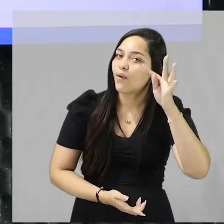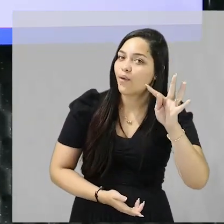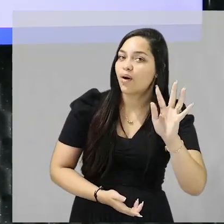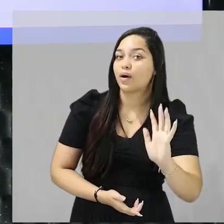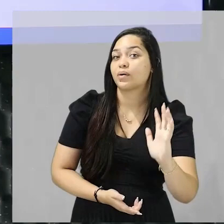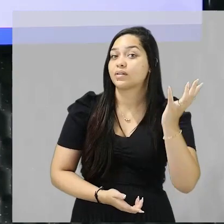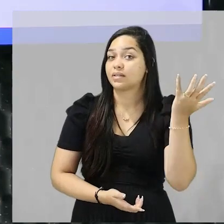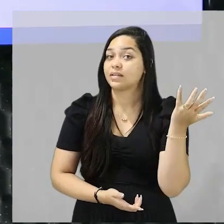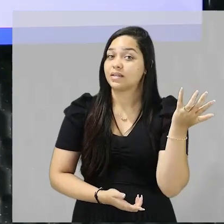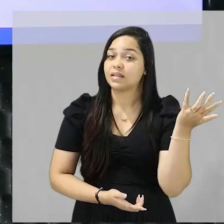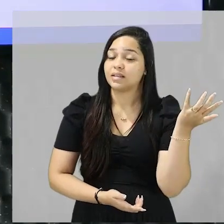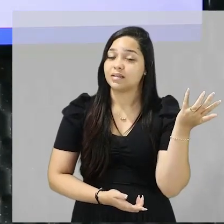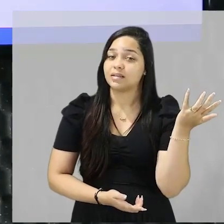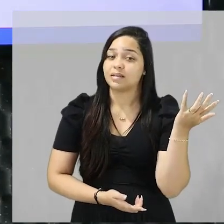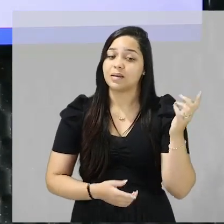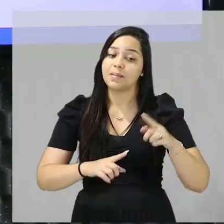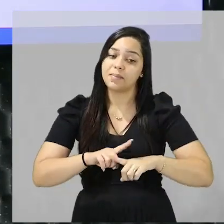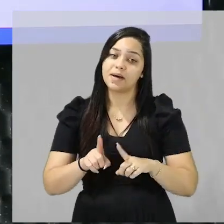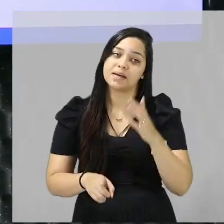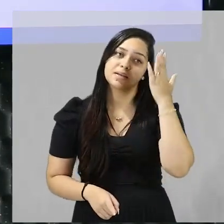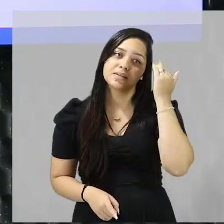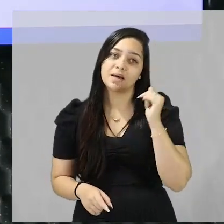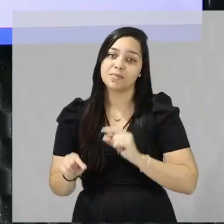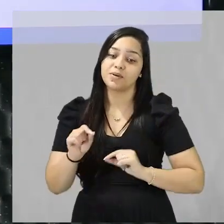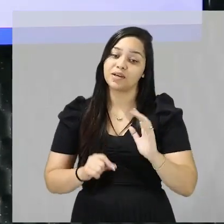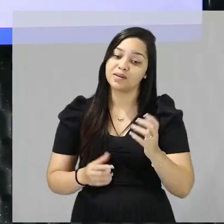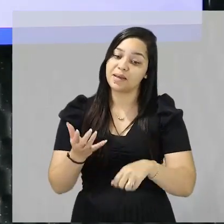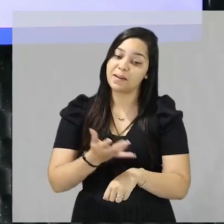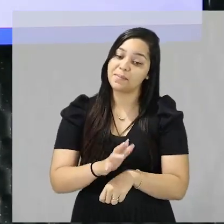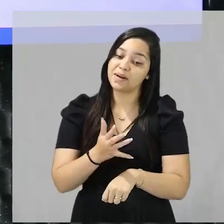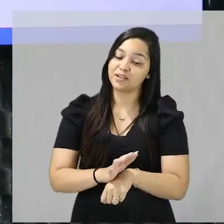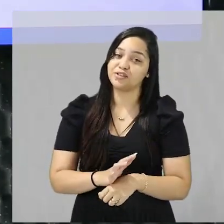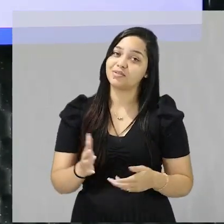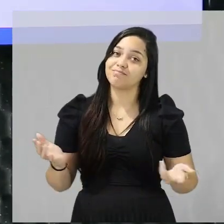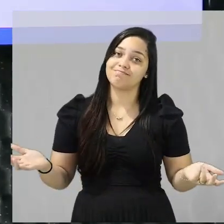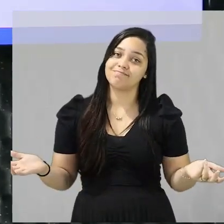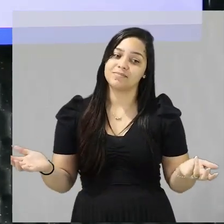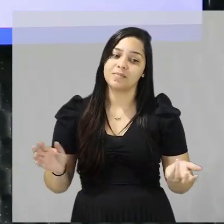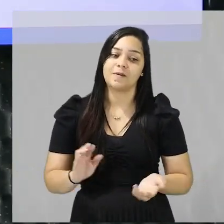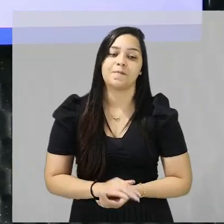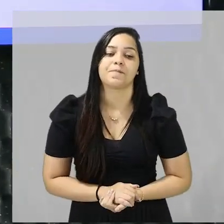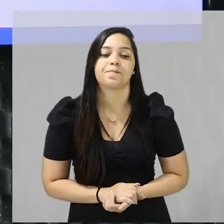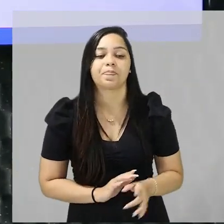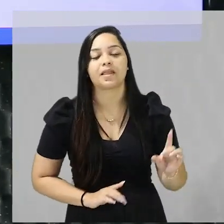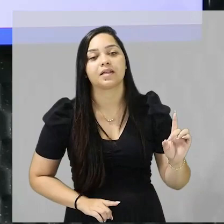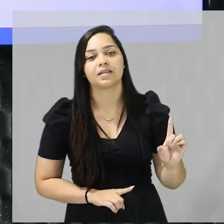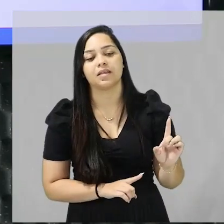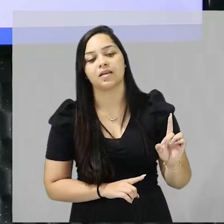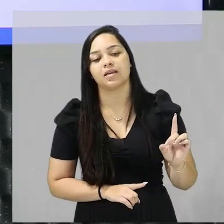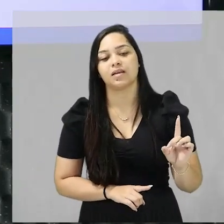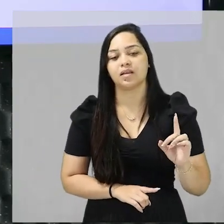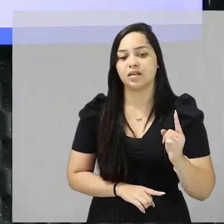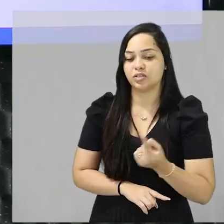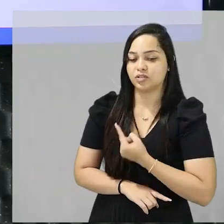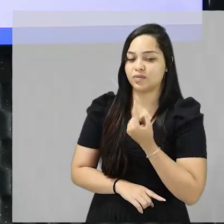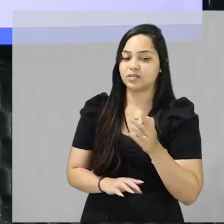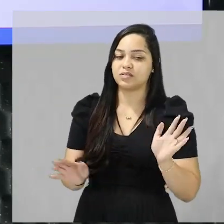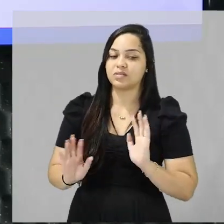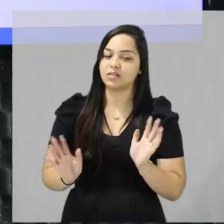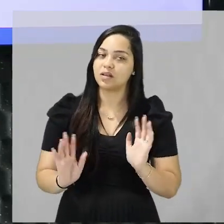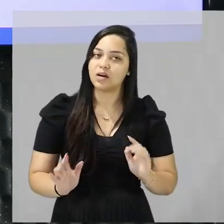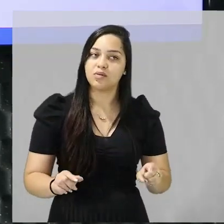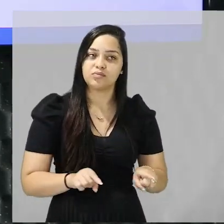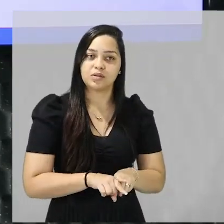Teoricamente, a gente leva em consideração, mas a gente sabe que efetivamente não é assim. Nacionalismo e individualismo, individualismo não, e não